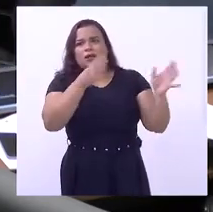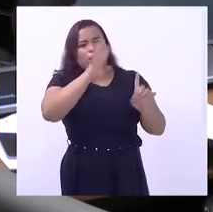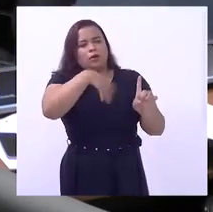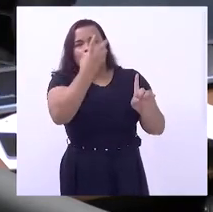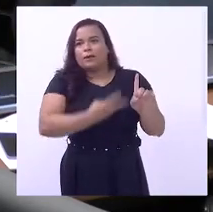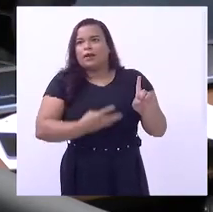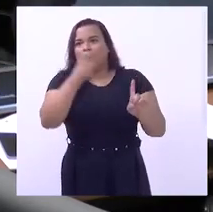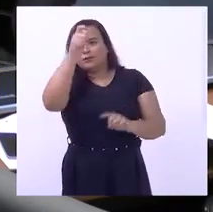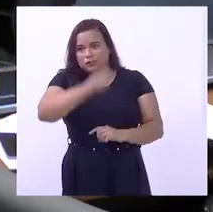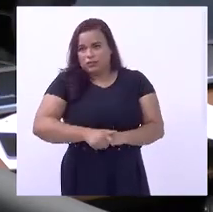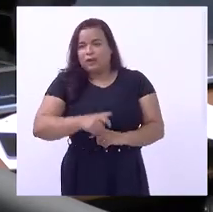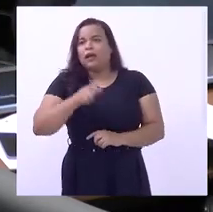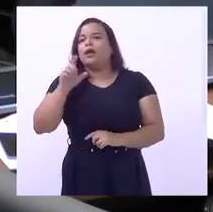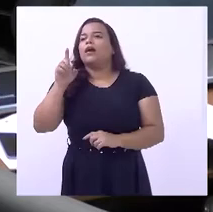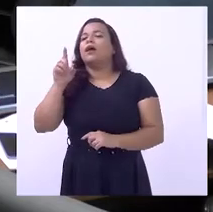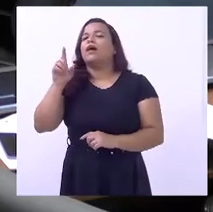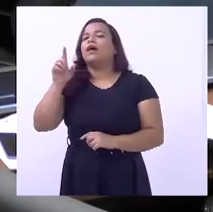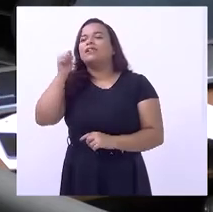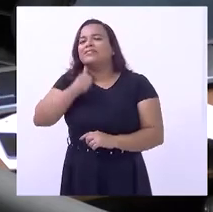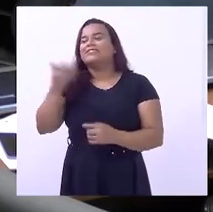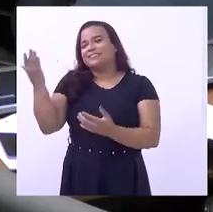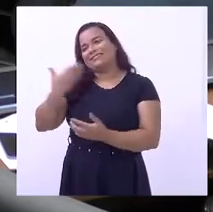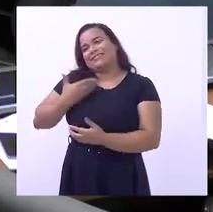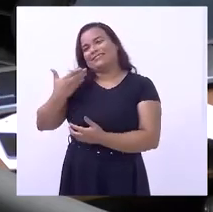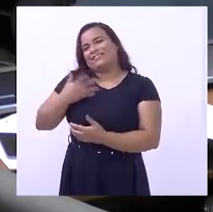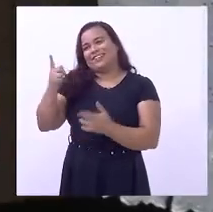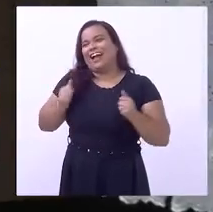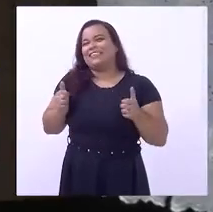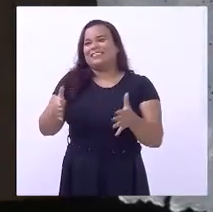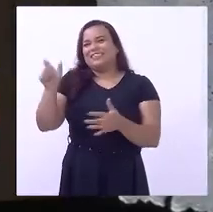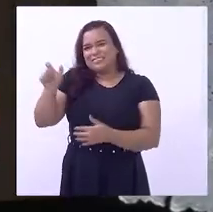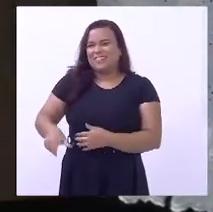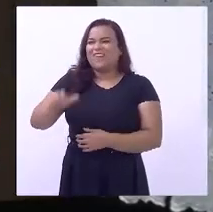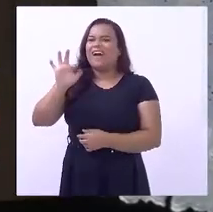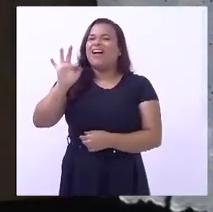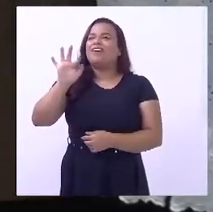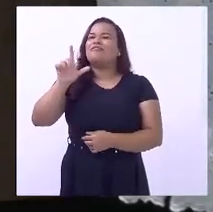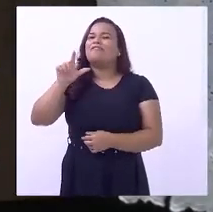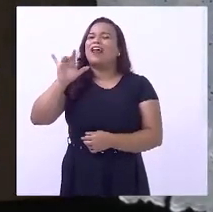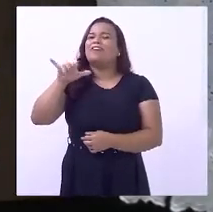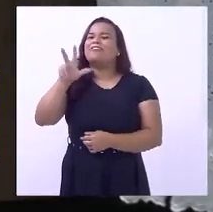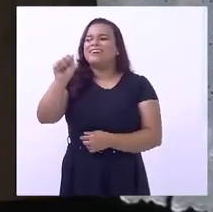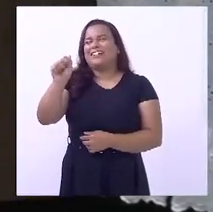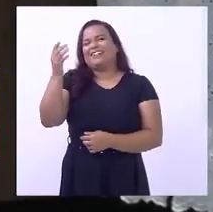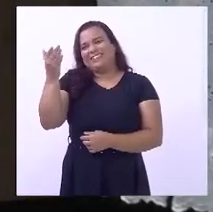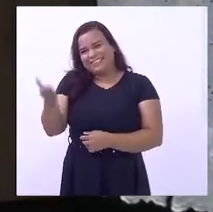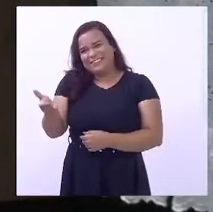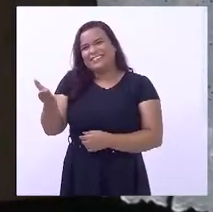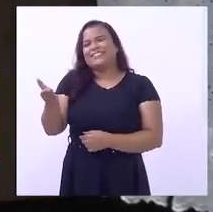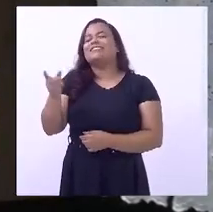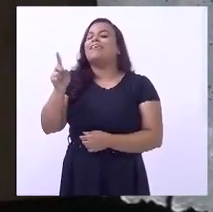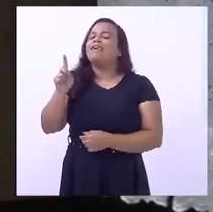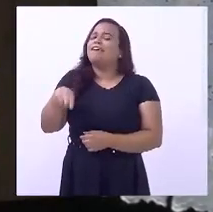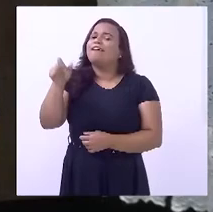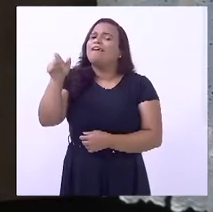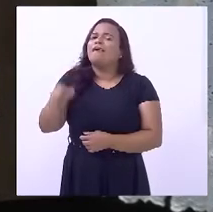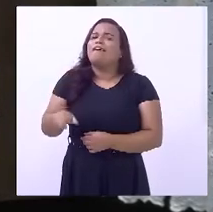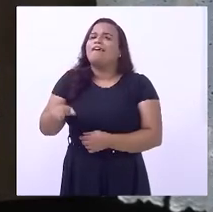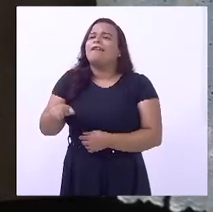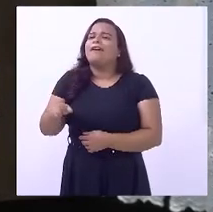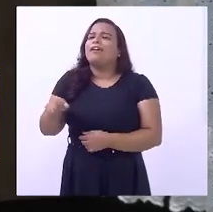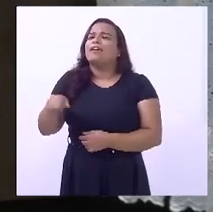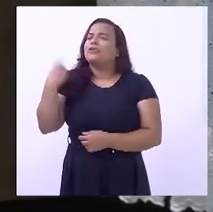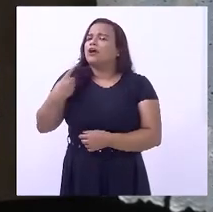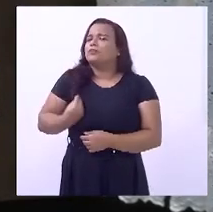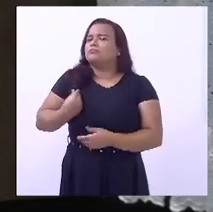Dionísio Lins, a nossa queridíssima assessora, a Flavinha, a Flávia Cristina Esteves de Aguiar. Aliás, a